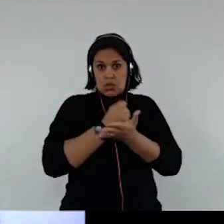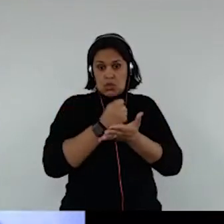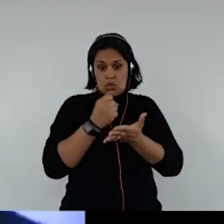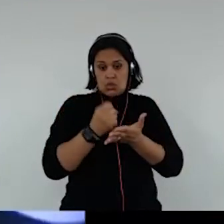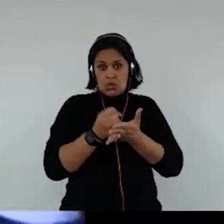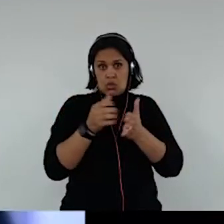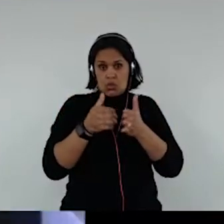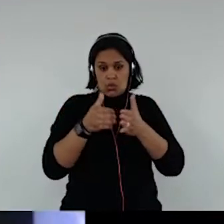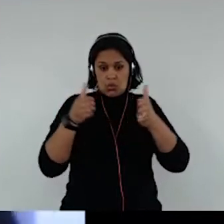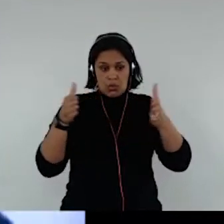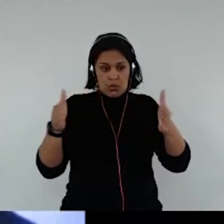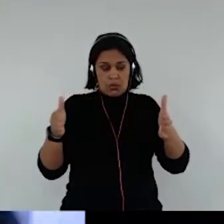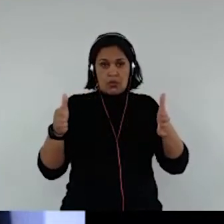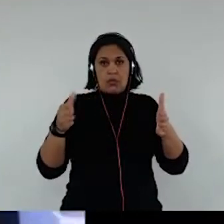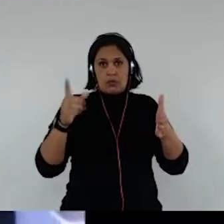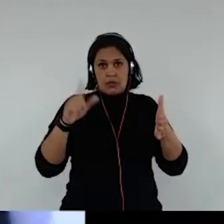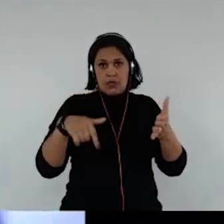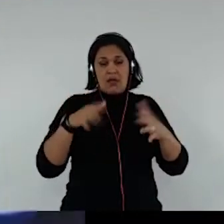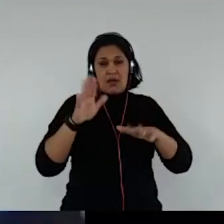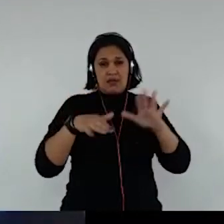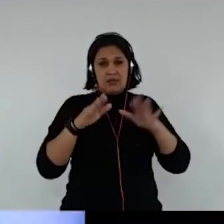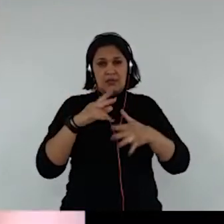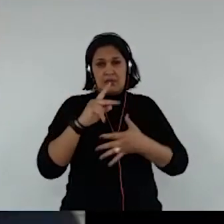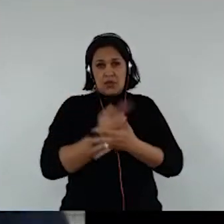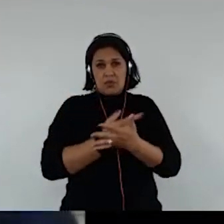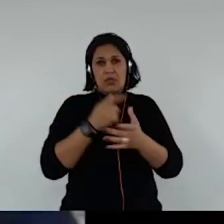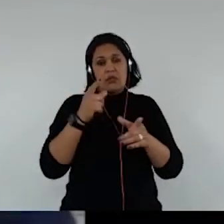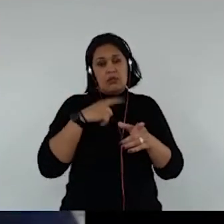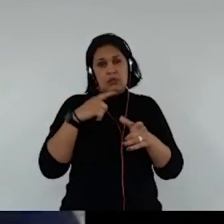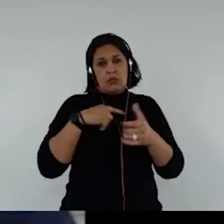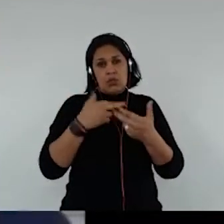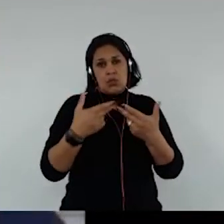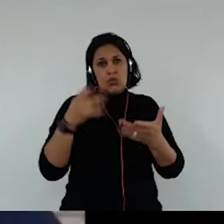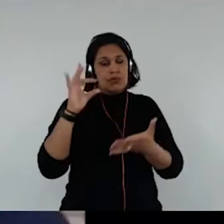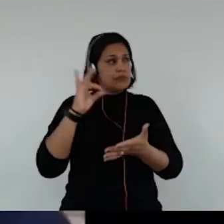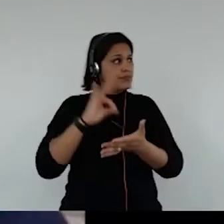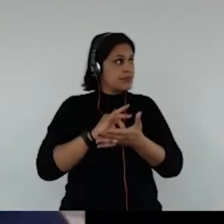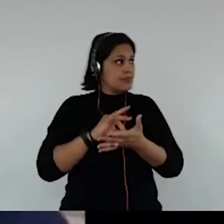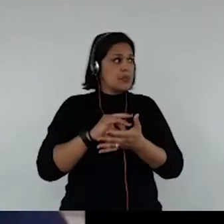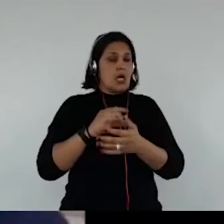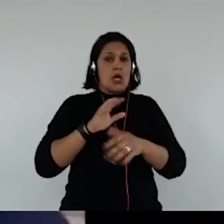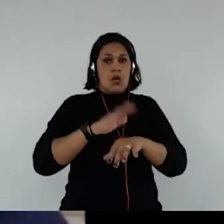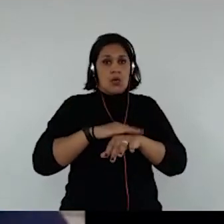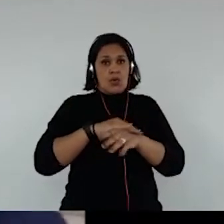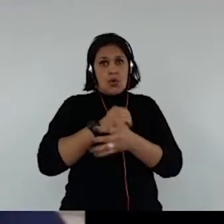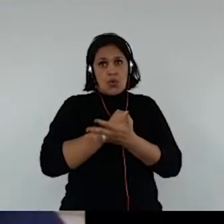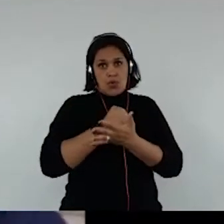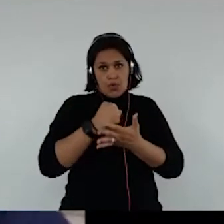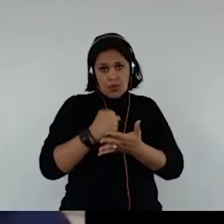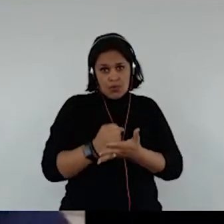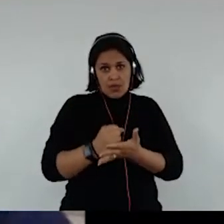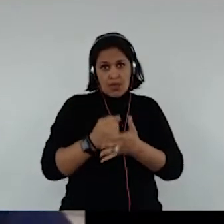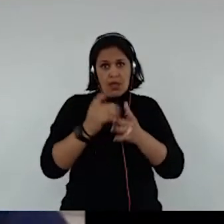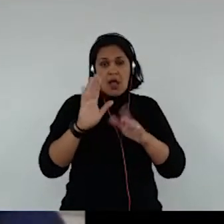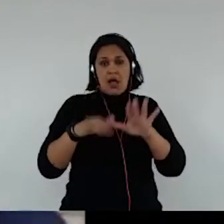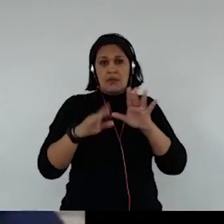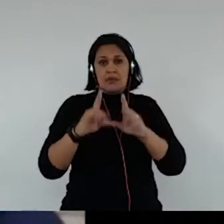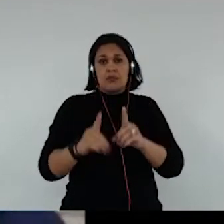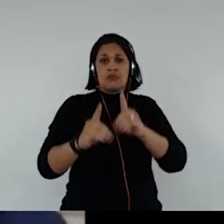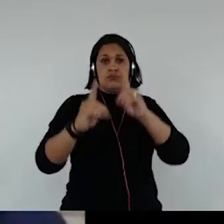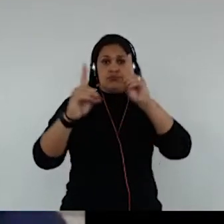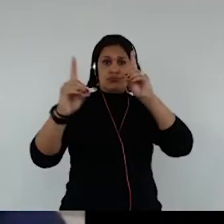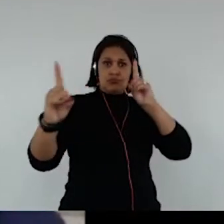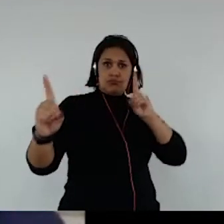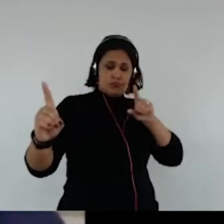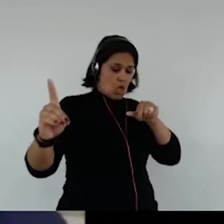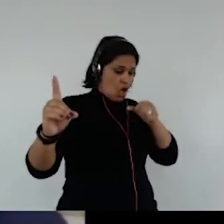de execução diferida ou continuada, em que o momento da contratação se distancia do momento do cumprimento